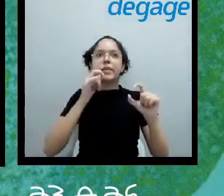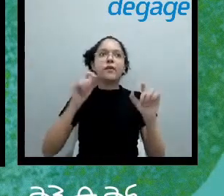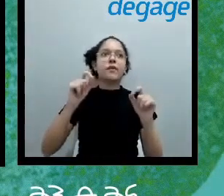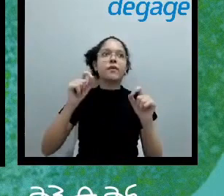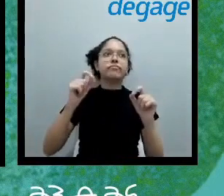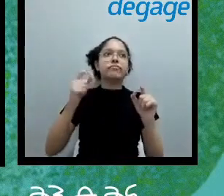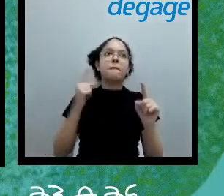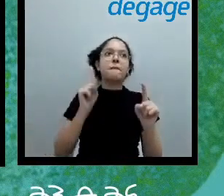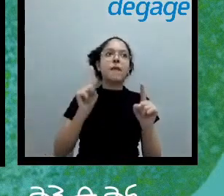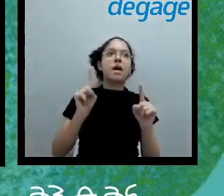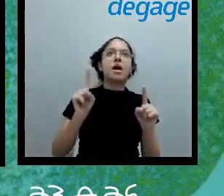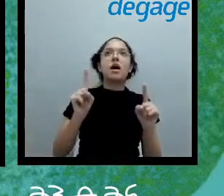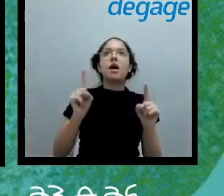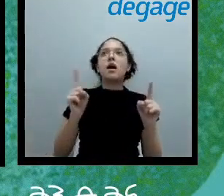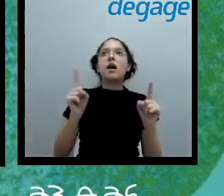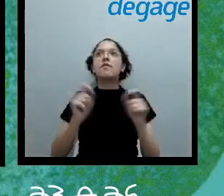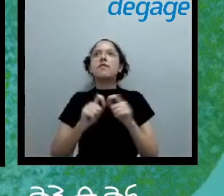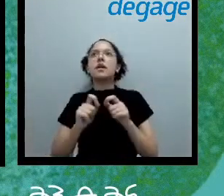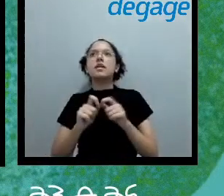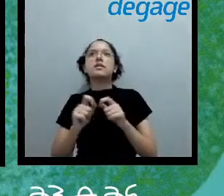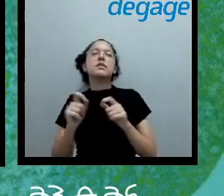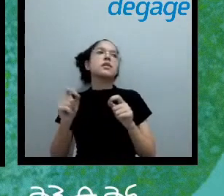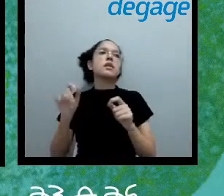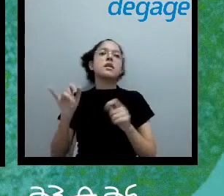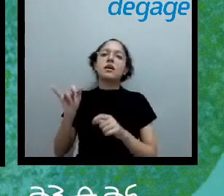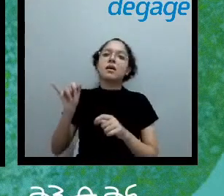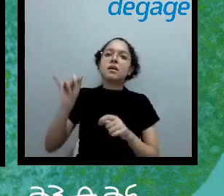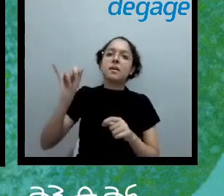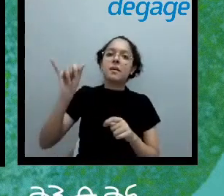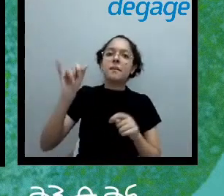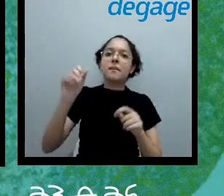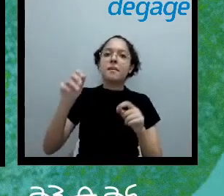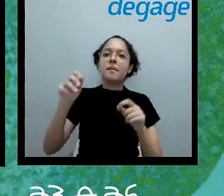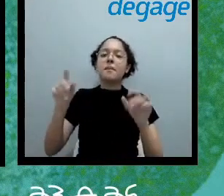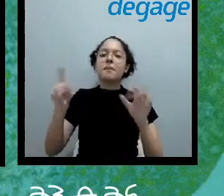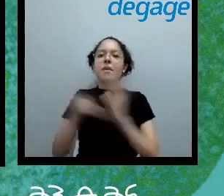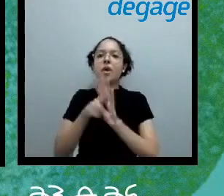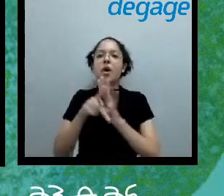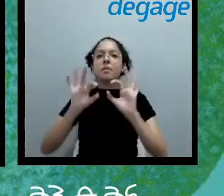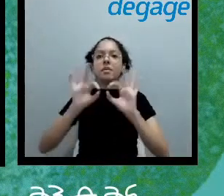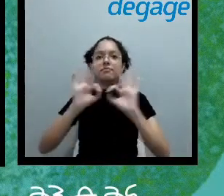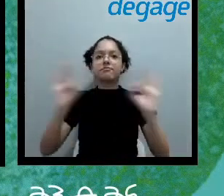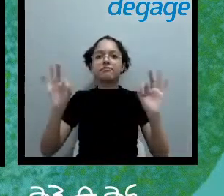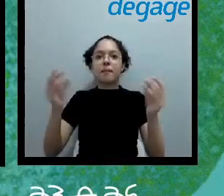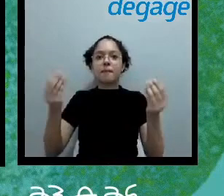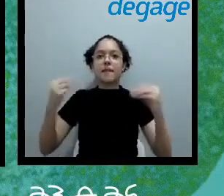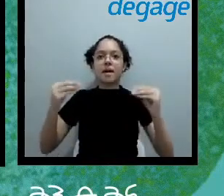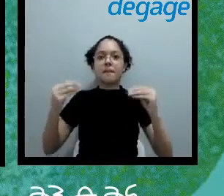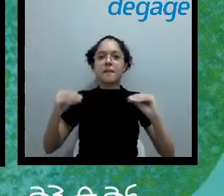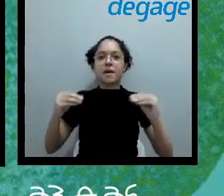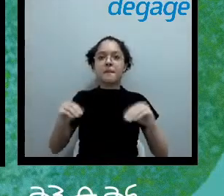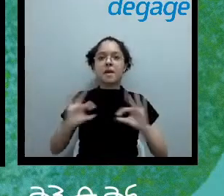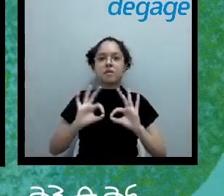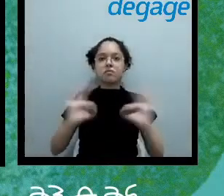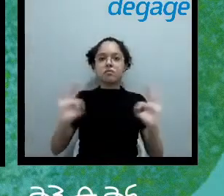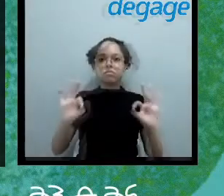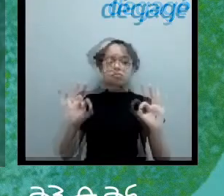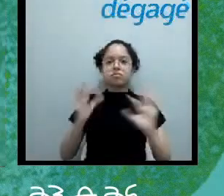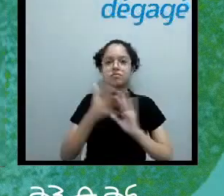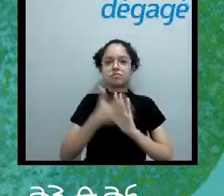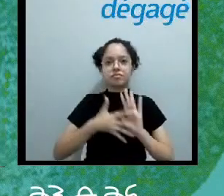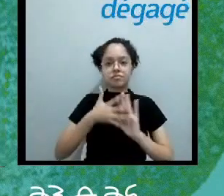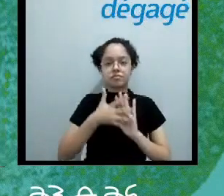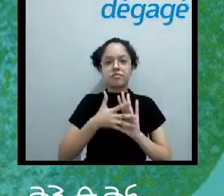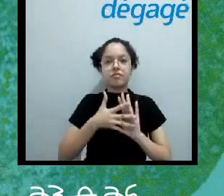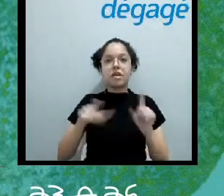apaixonado por aviões, e em nossos encontros a música veio como reflexo das ações em aula. E também já escrevi uma música inspirada em outros